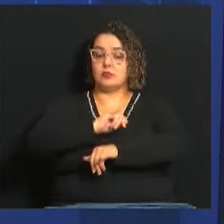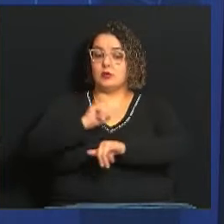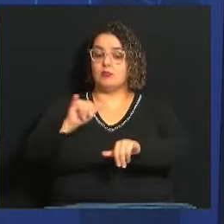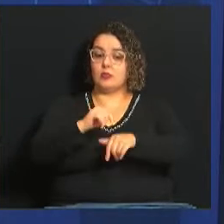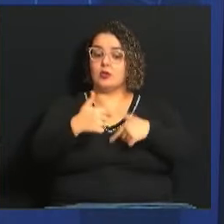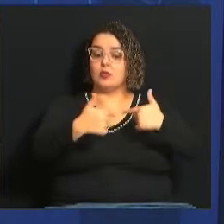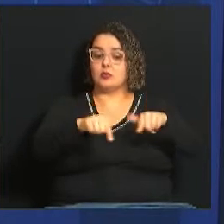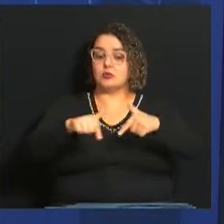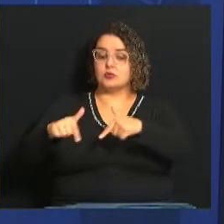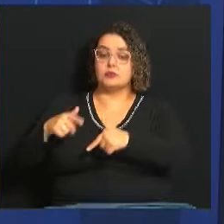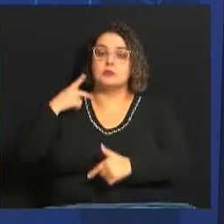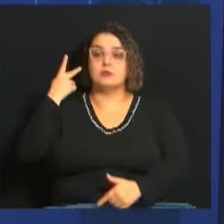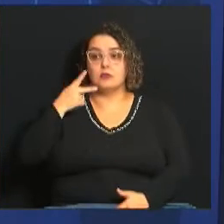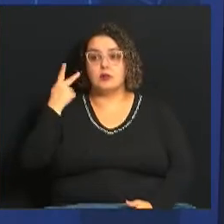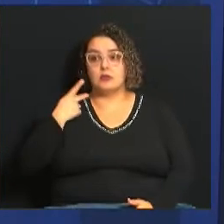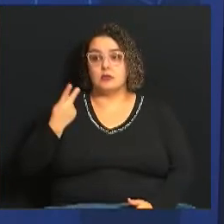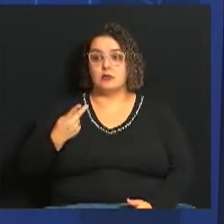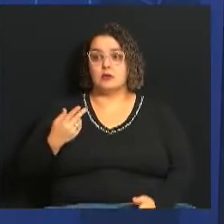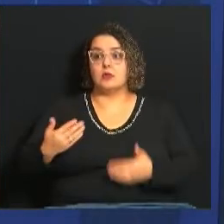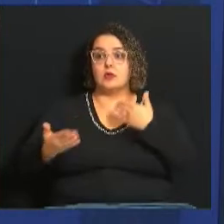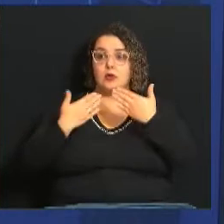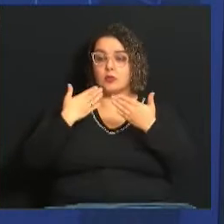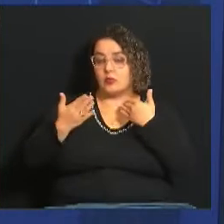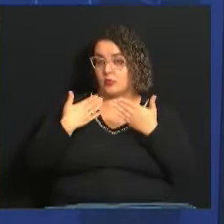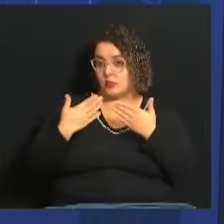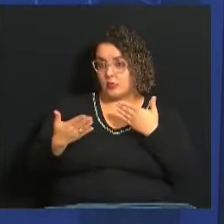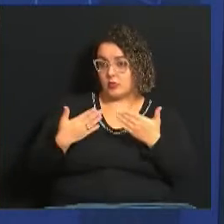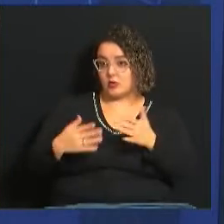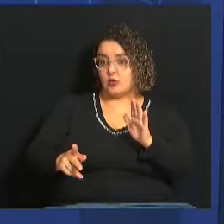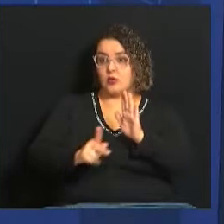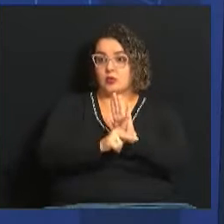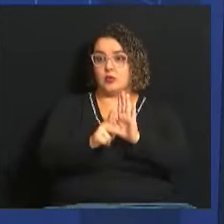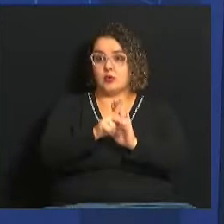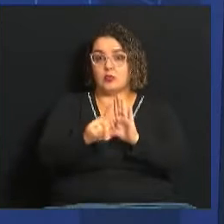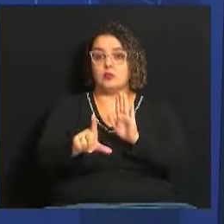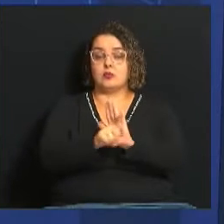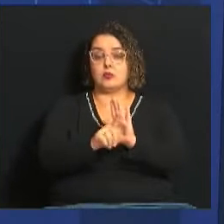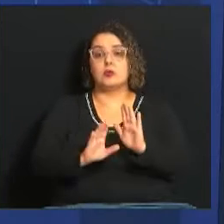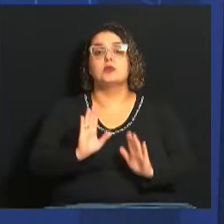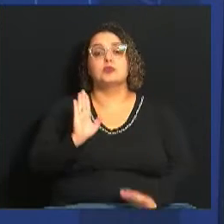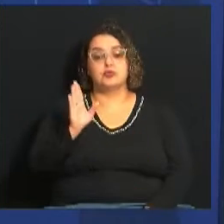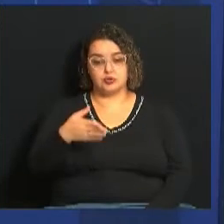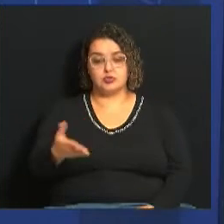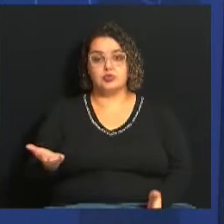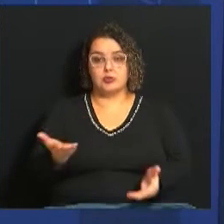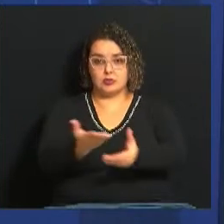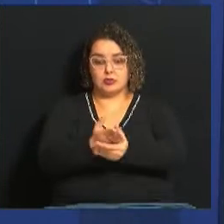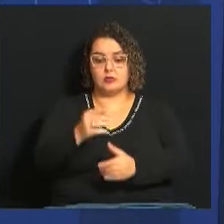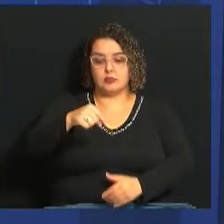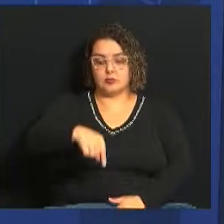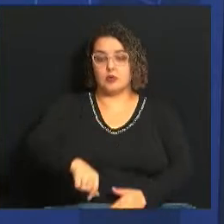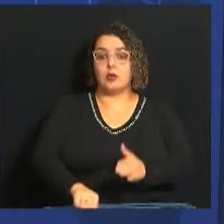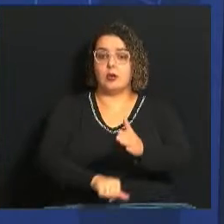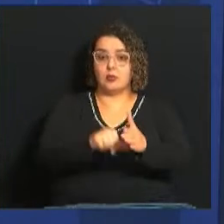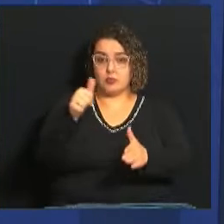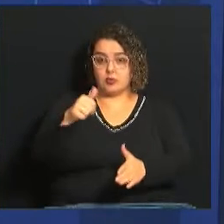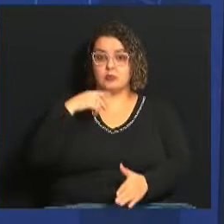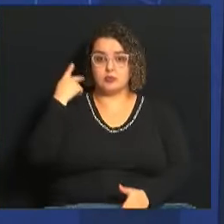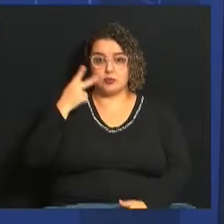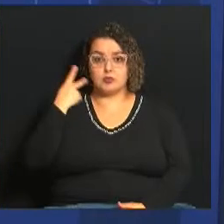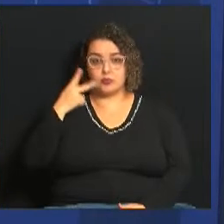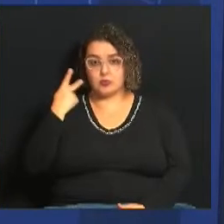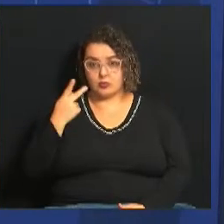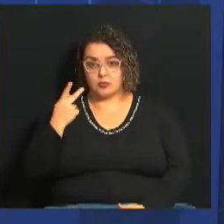dos parlamentares e a gente começa com os projetos de lei que foram protocolados. O primeiro é de autoria do